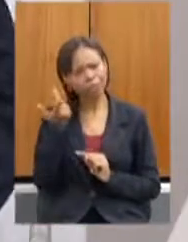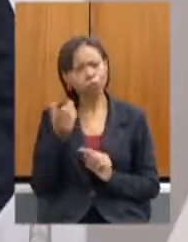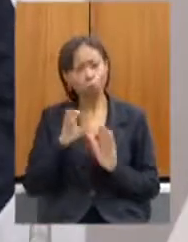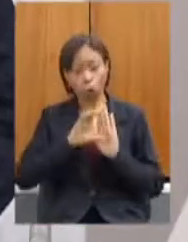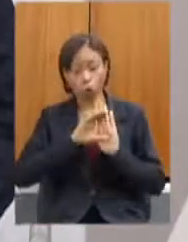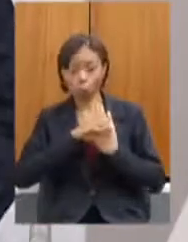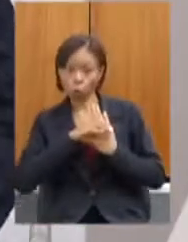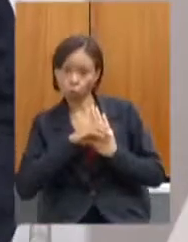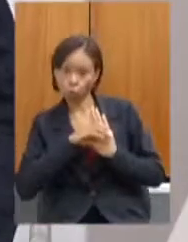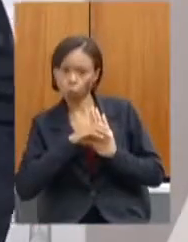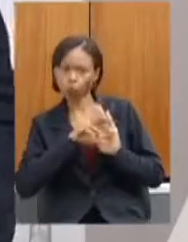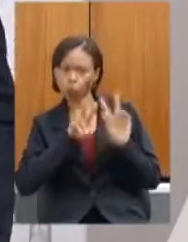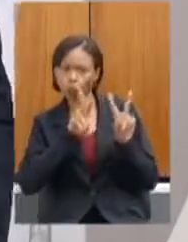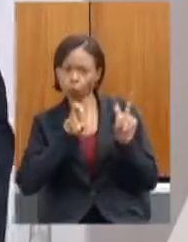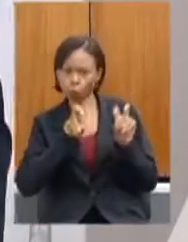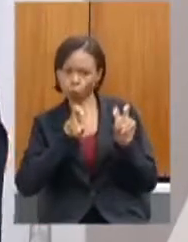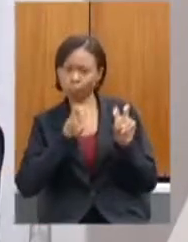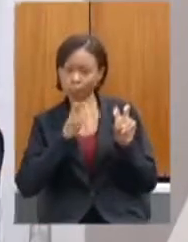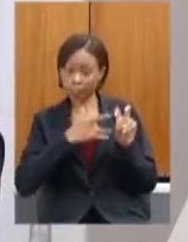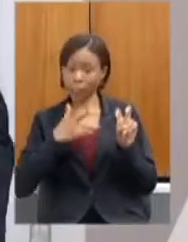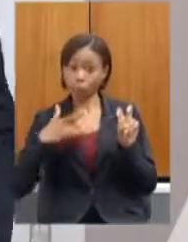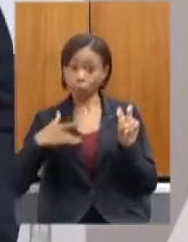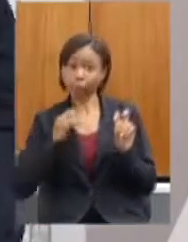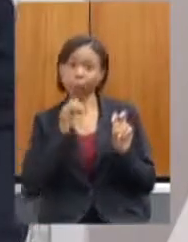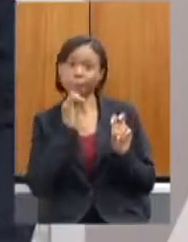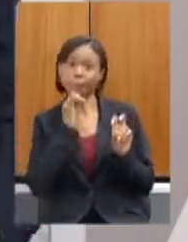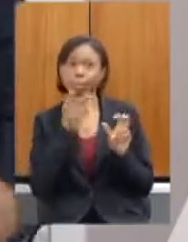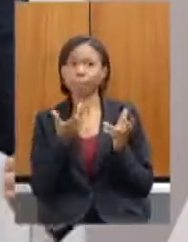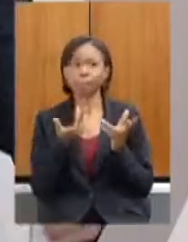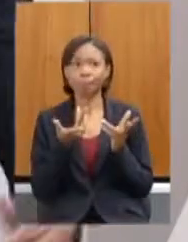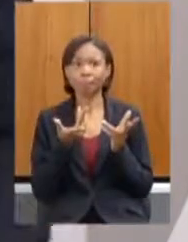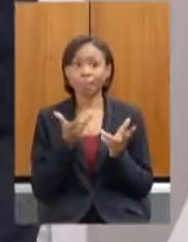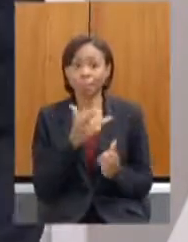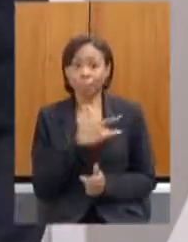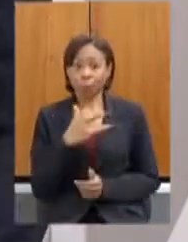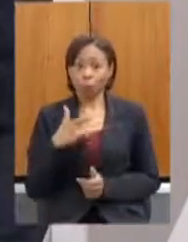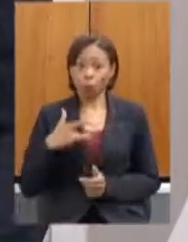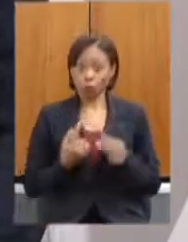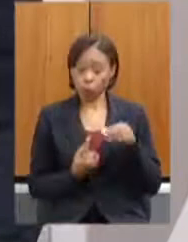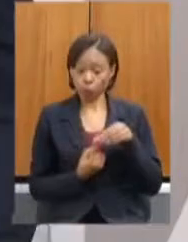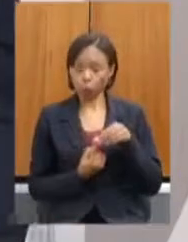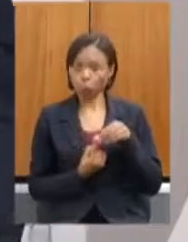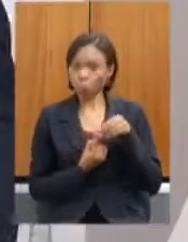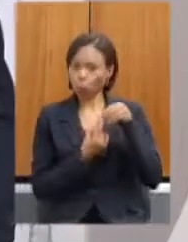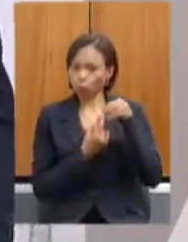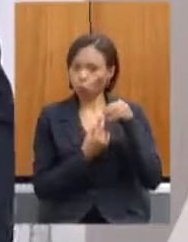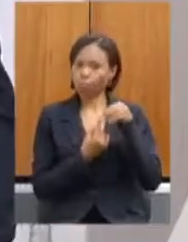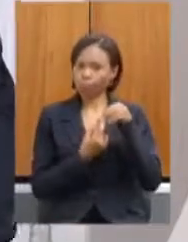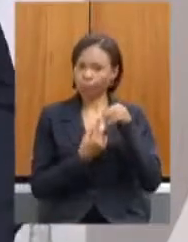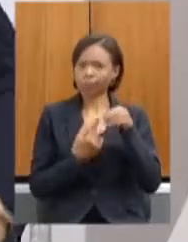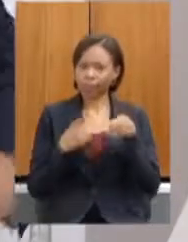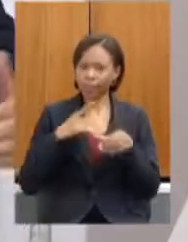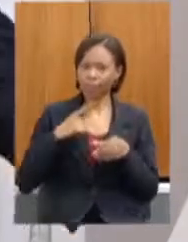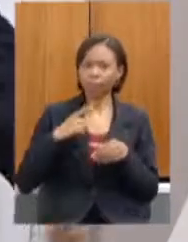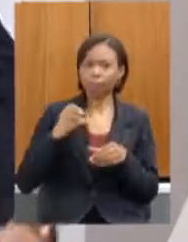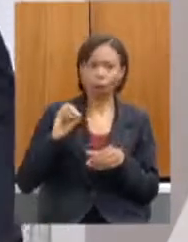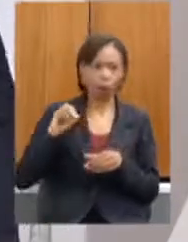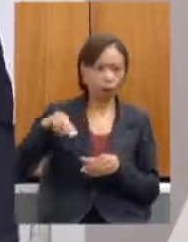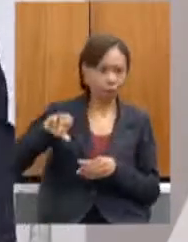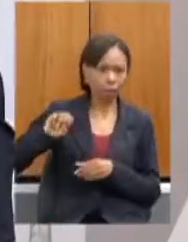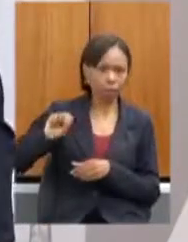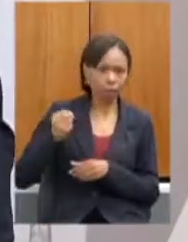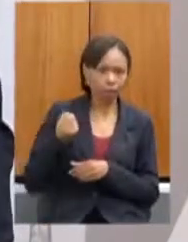da saúde ou inclua aí o conceito de saúde única não é proposto tanto pela Organização Mundial de Saúde como pela